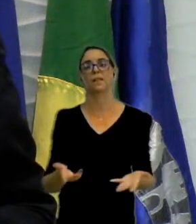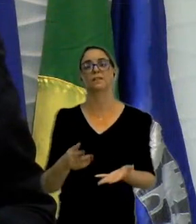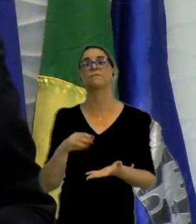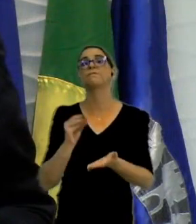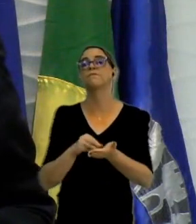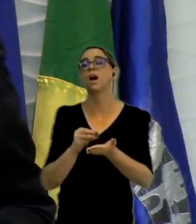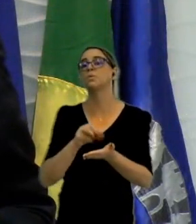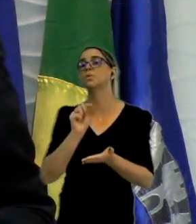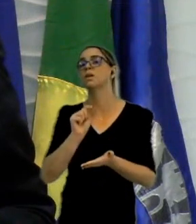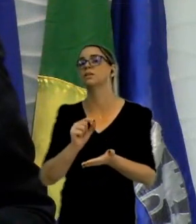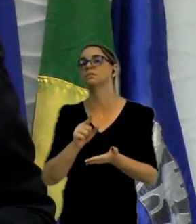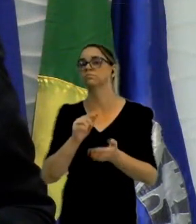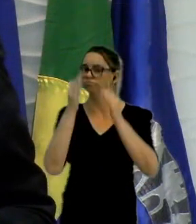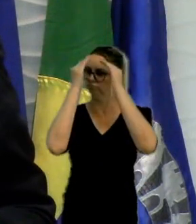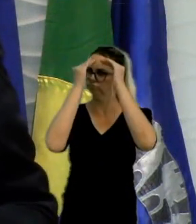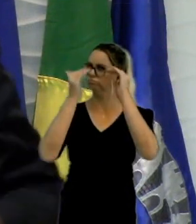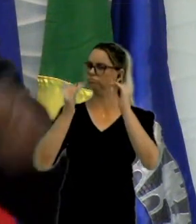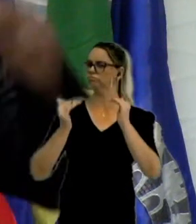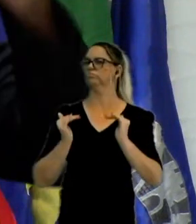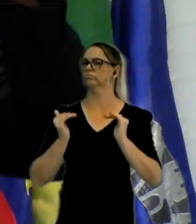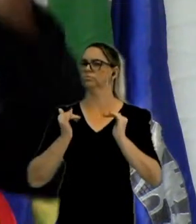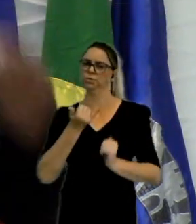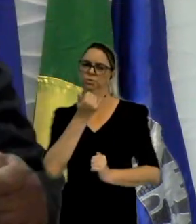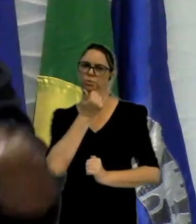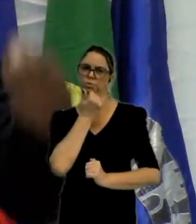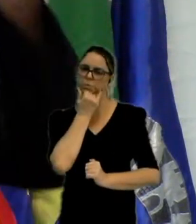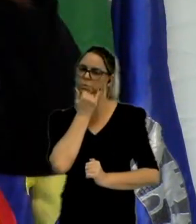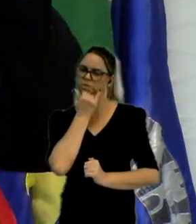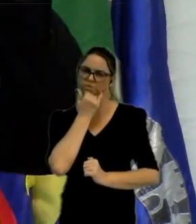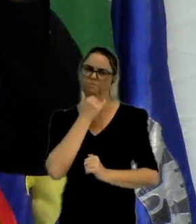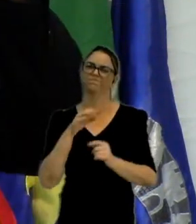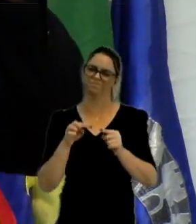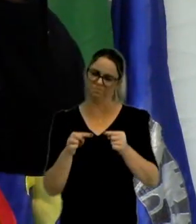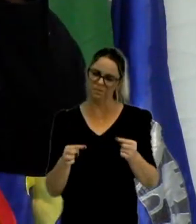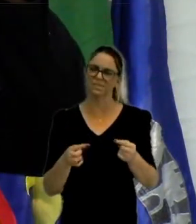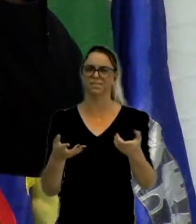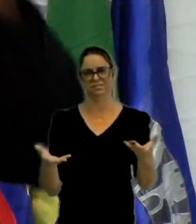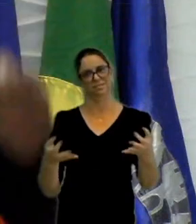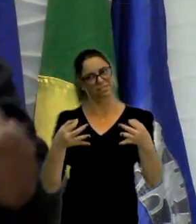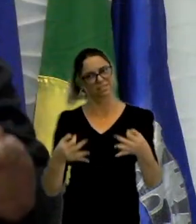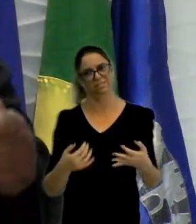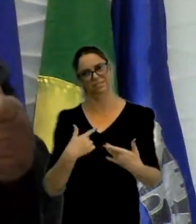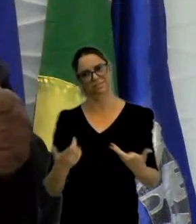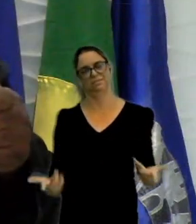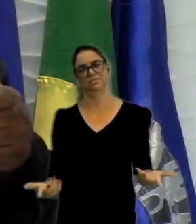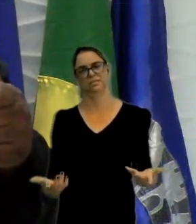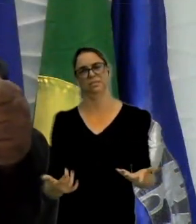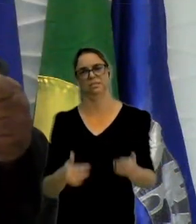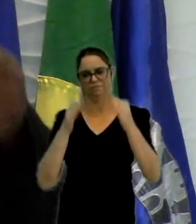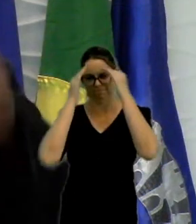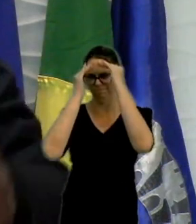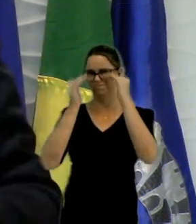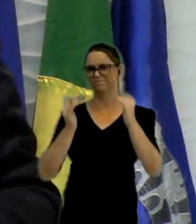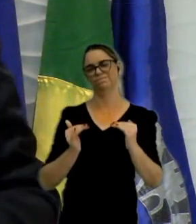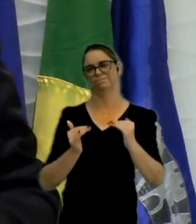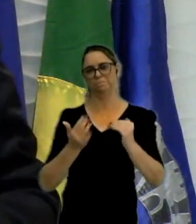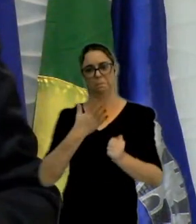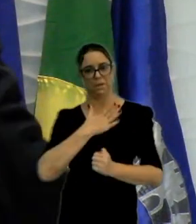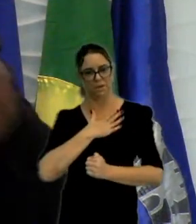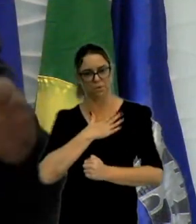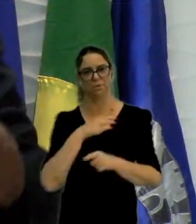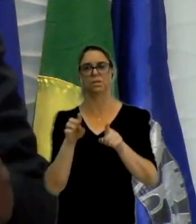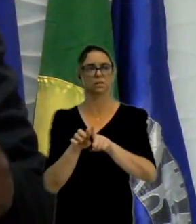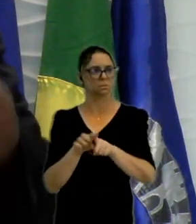de consideração. Me desculpe, mas está faltando em consideração comigo